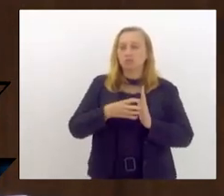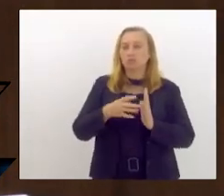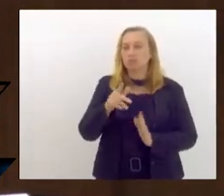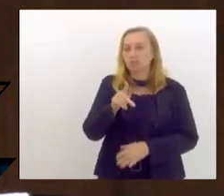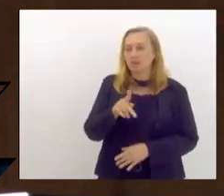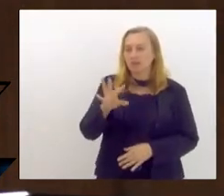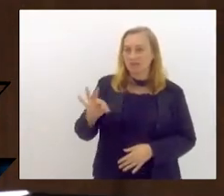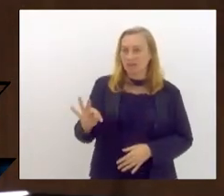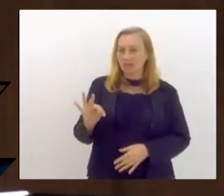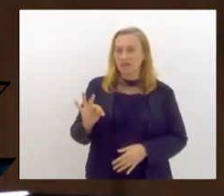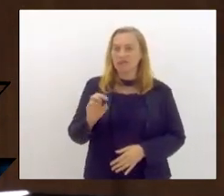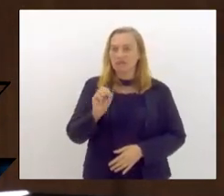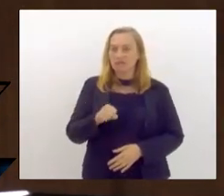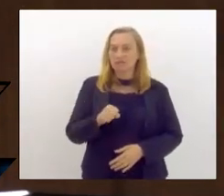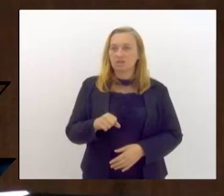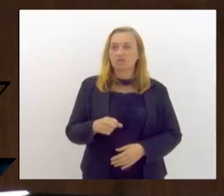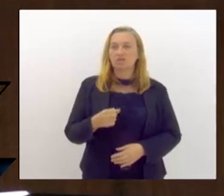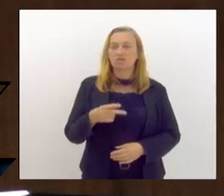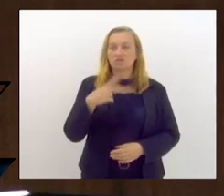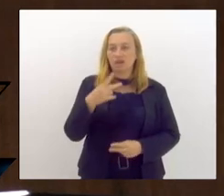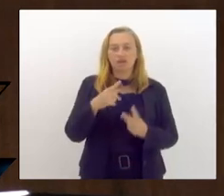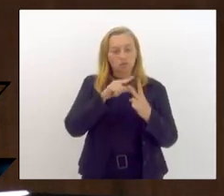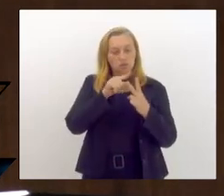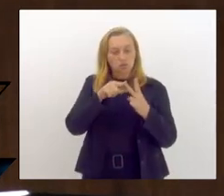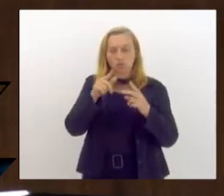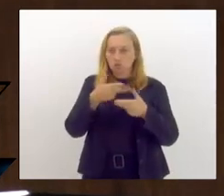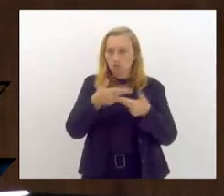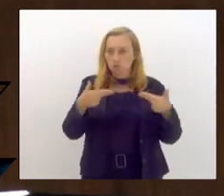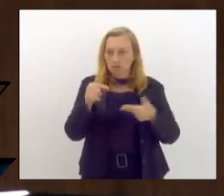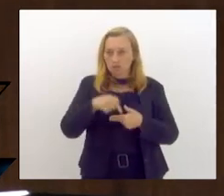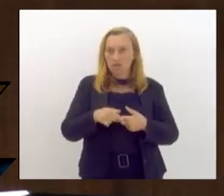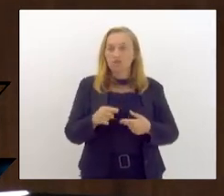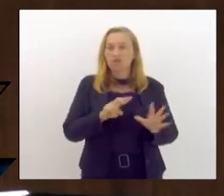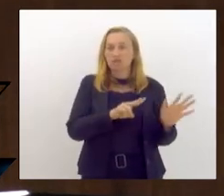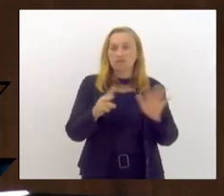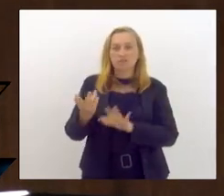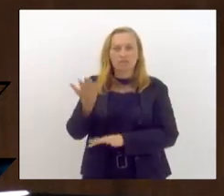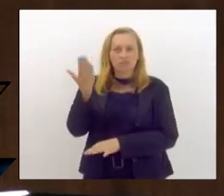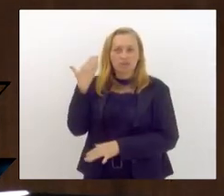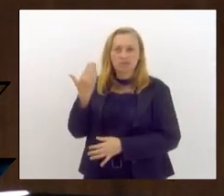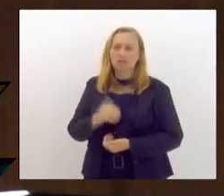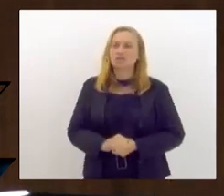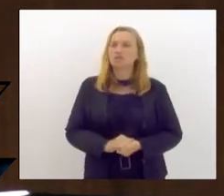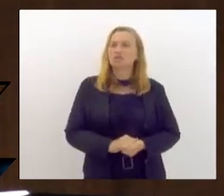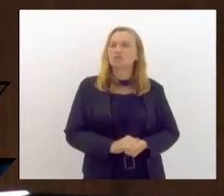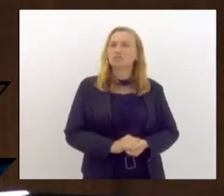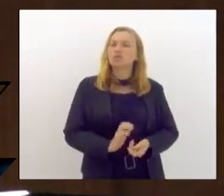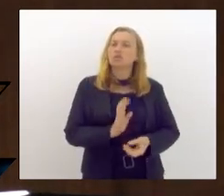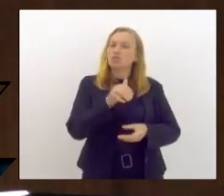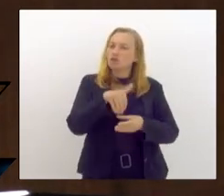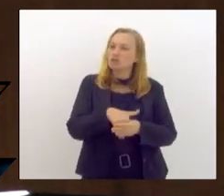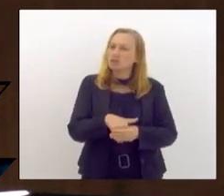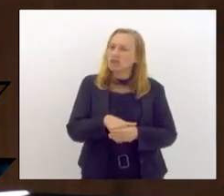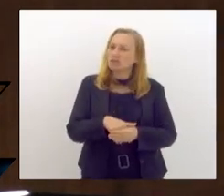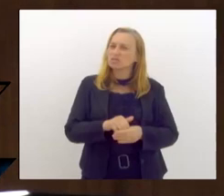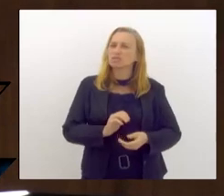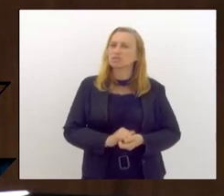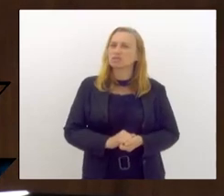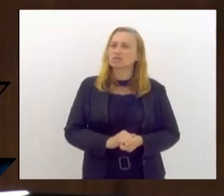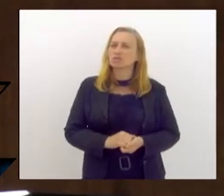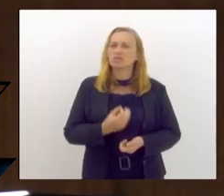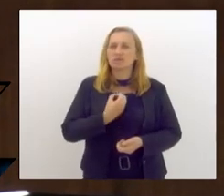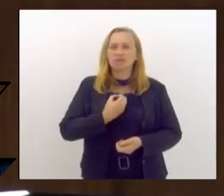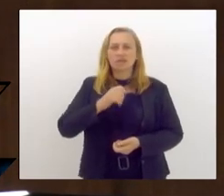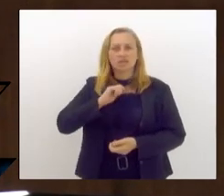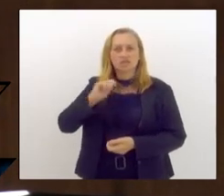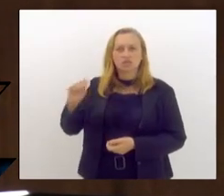gostaria de trazer duas observações aqui. Na semana passada, foi votado uma medalha